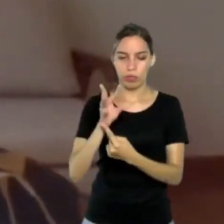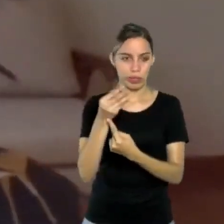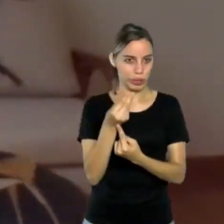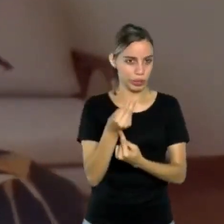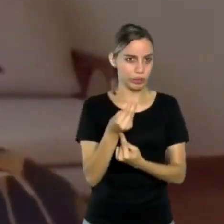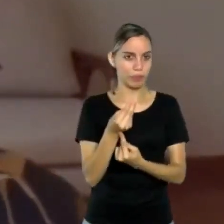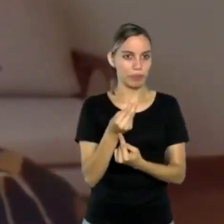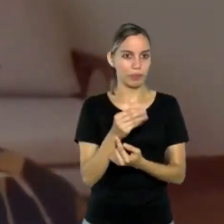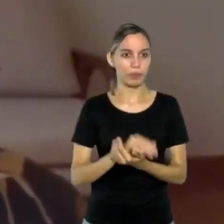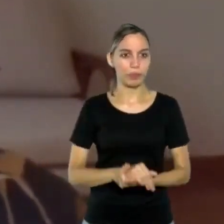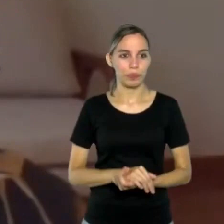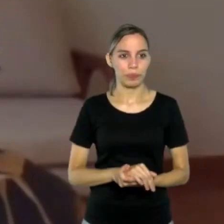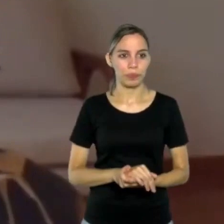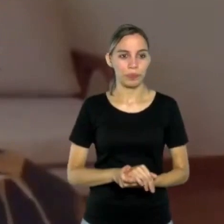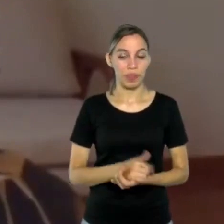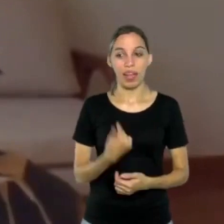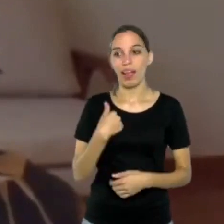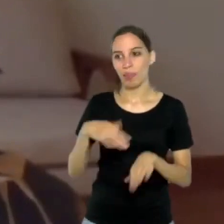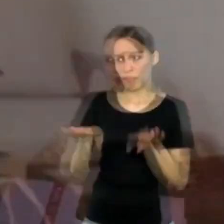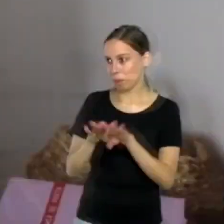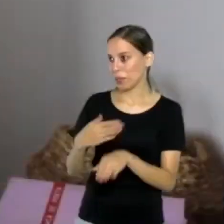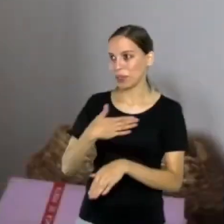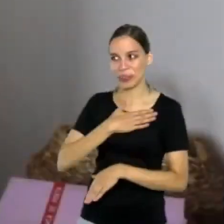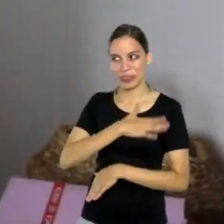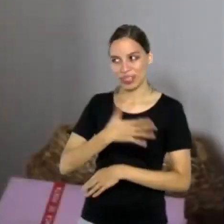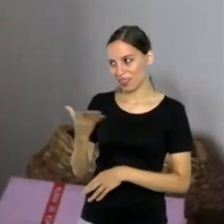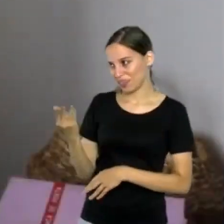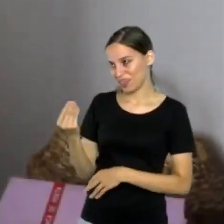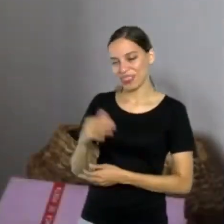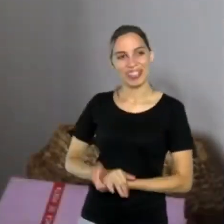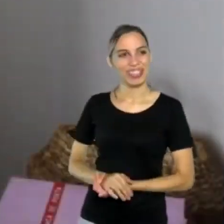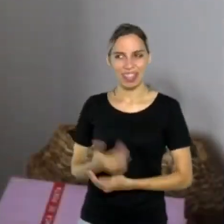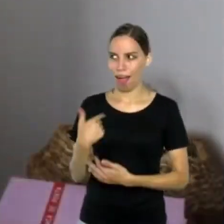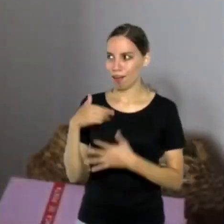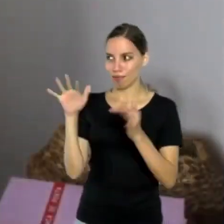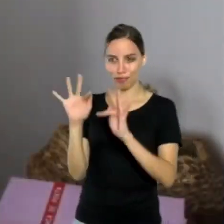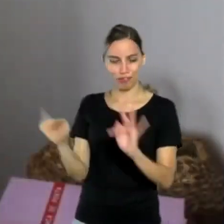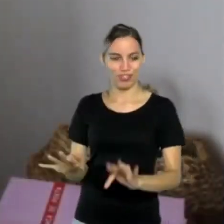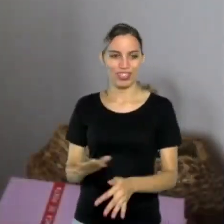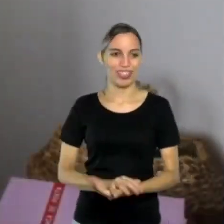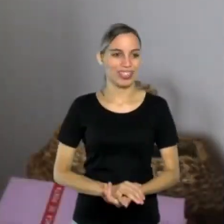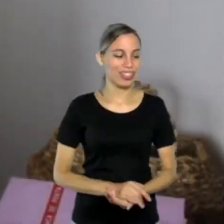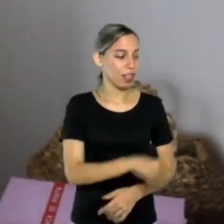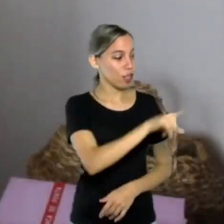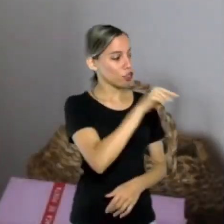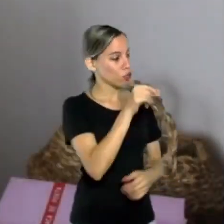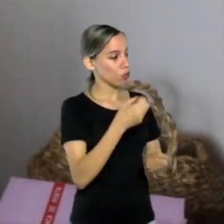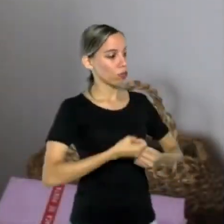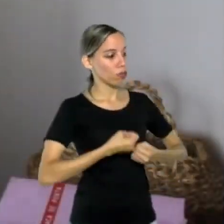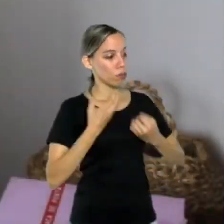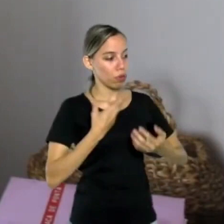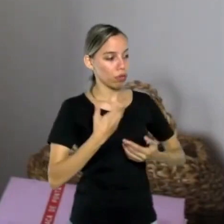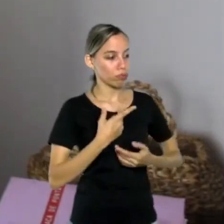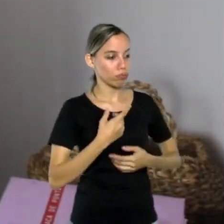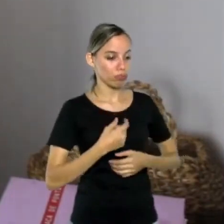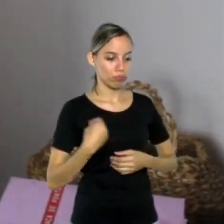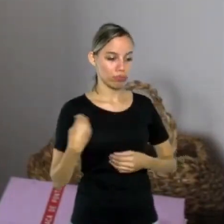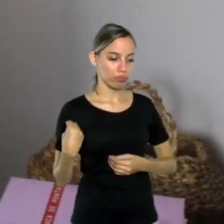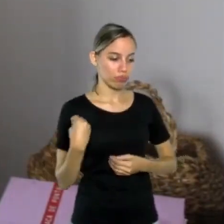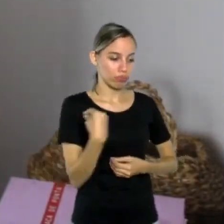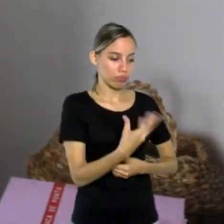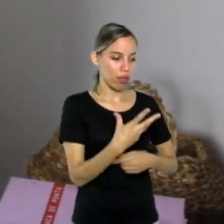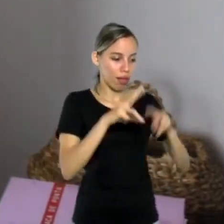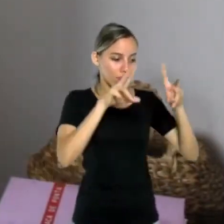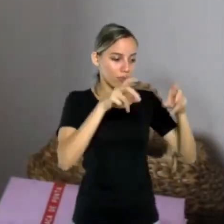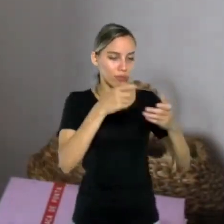E, enfim, eu também gostei muito, fiquei feliz. E a escolha desse poema para dar título ao livro? Eu acho que é mais